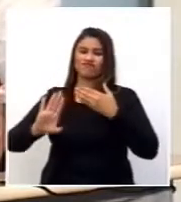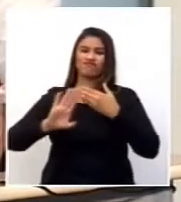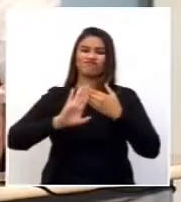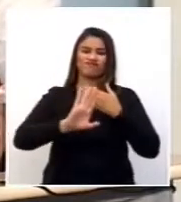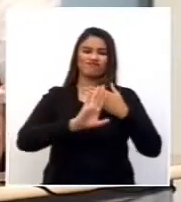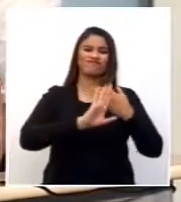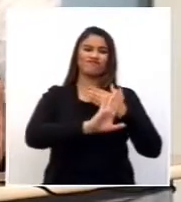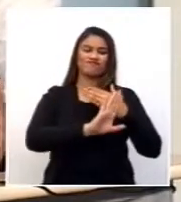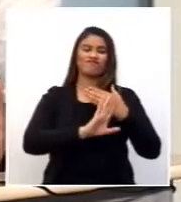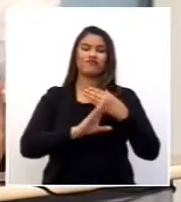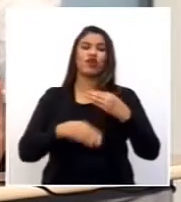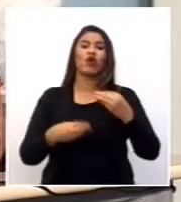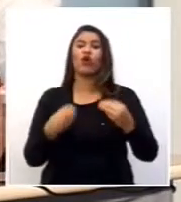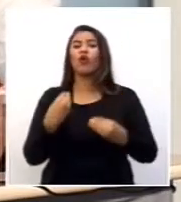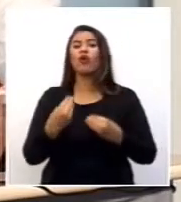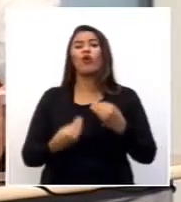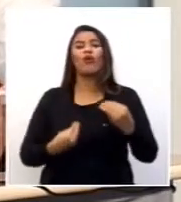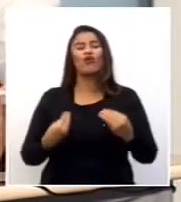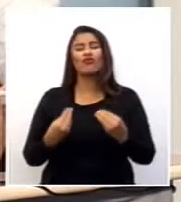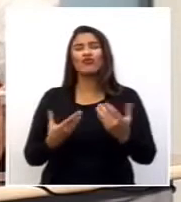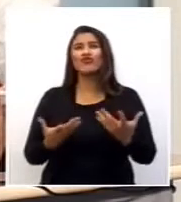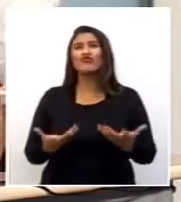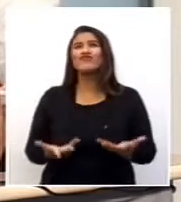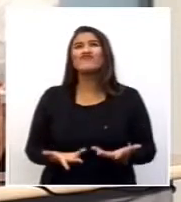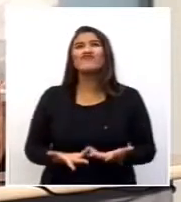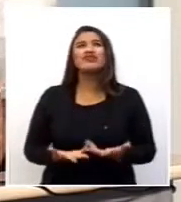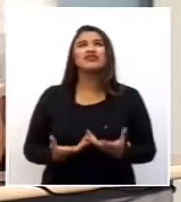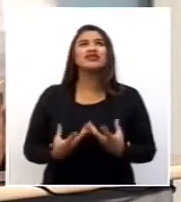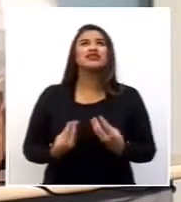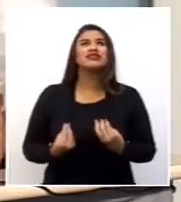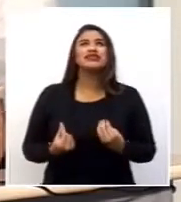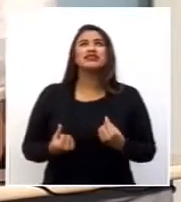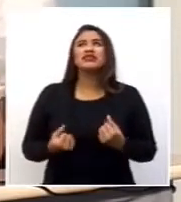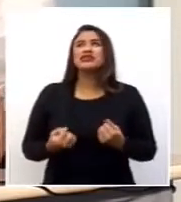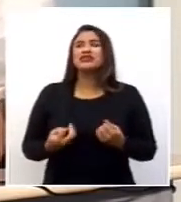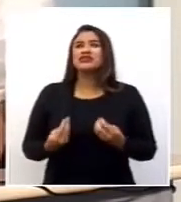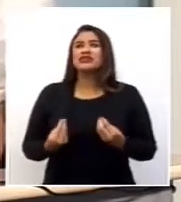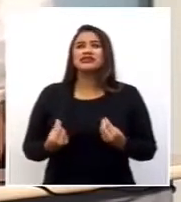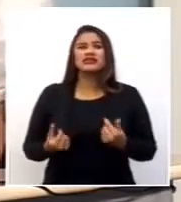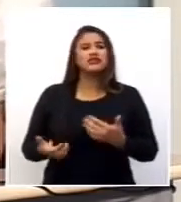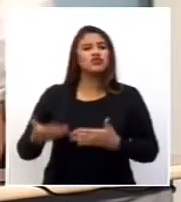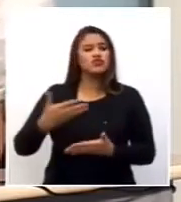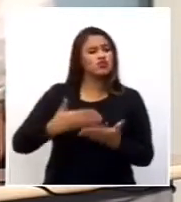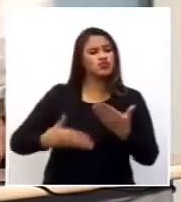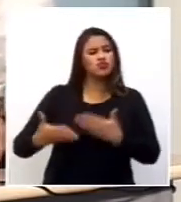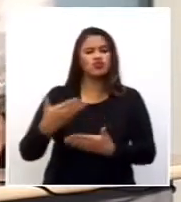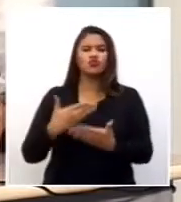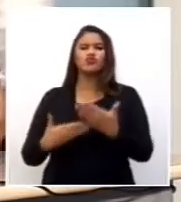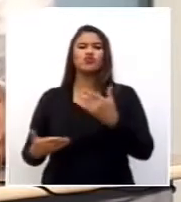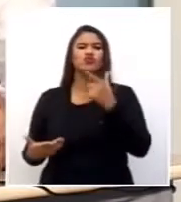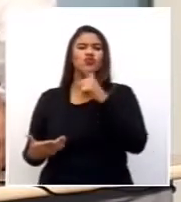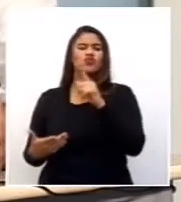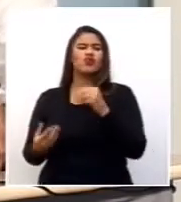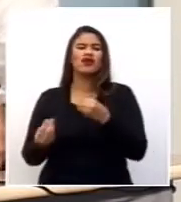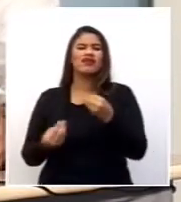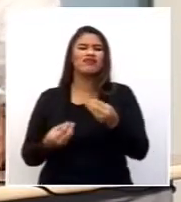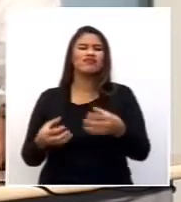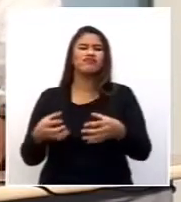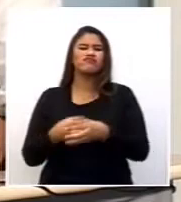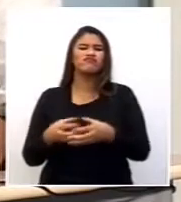das outras. Como é que você dispõe um trabalho colaborativo, exatamente, né? Em